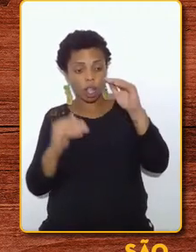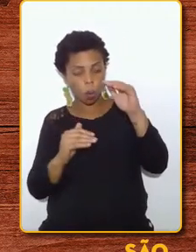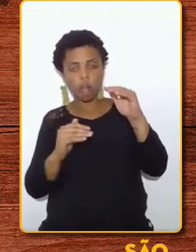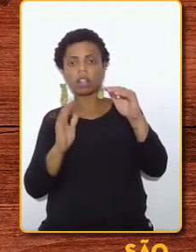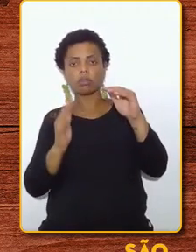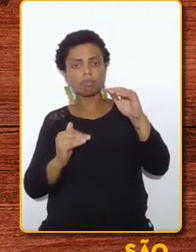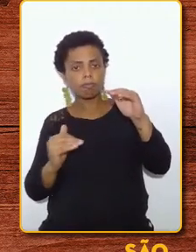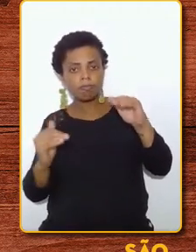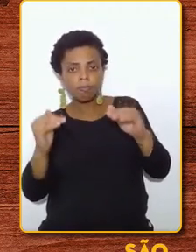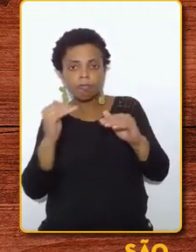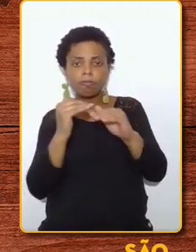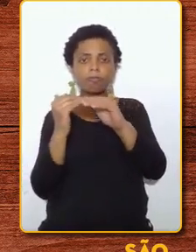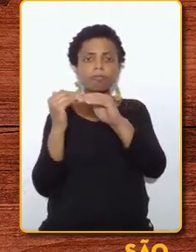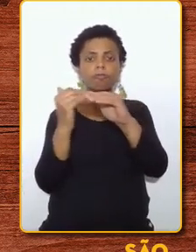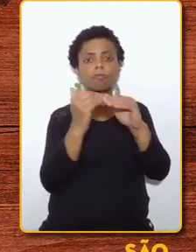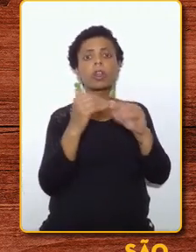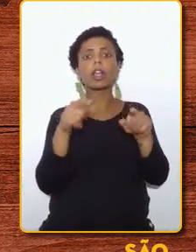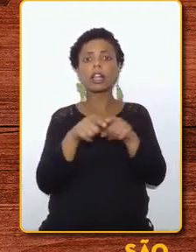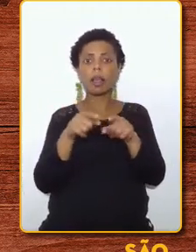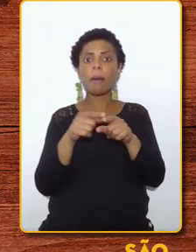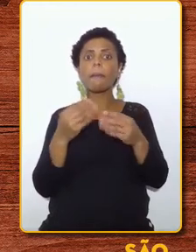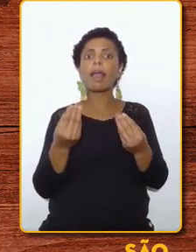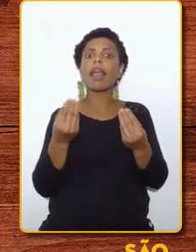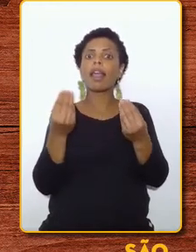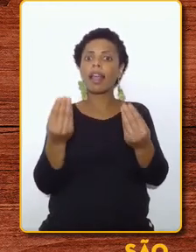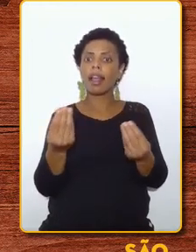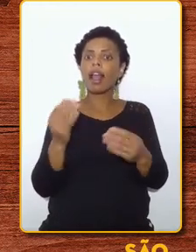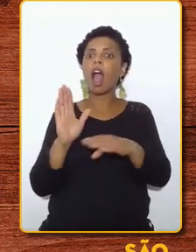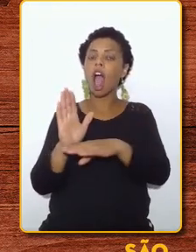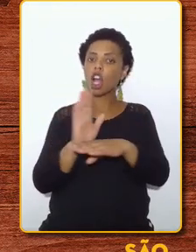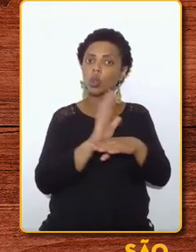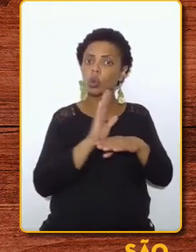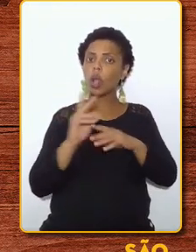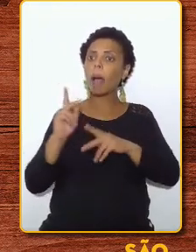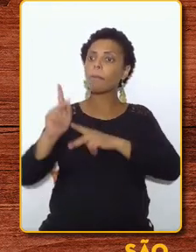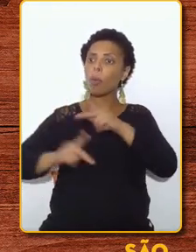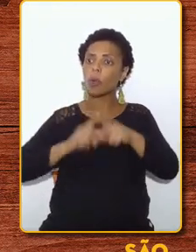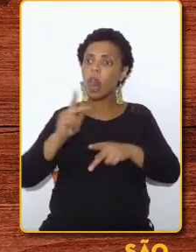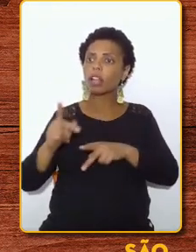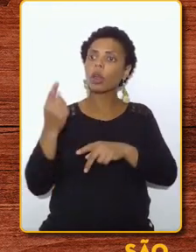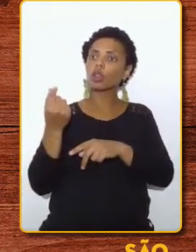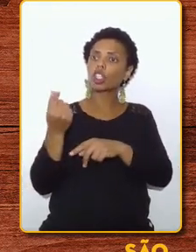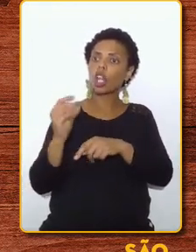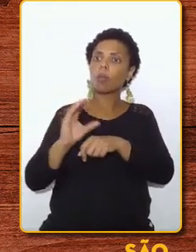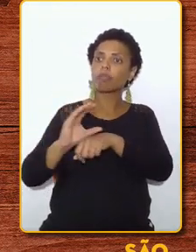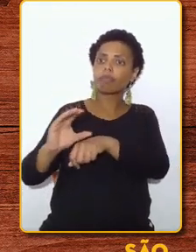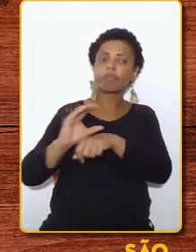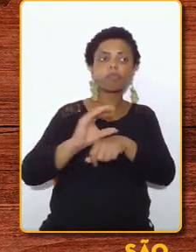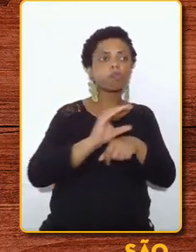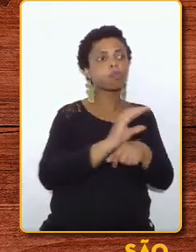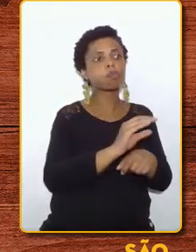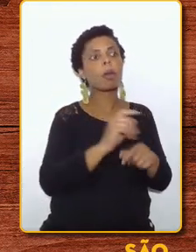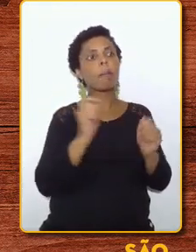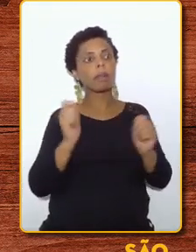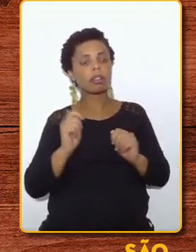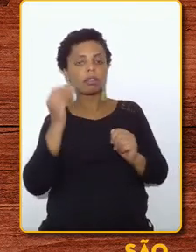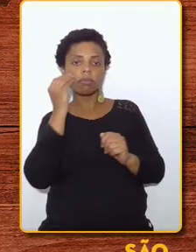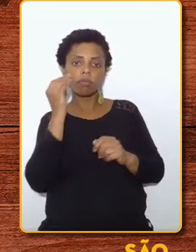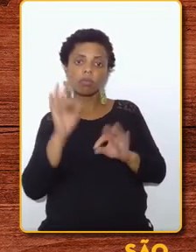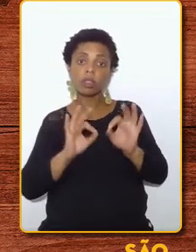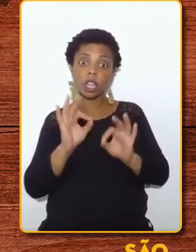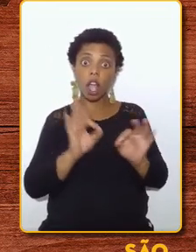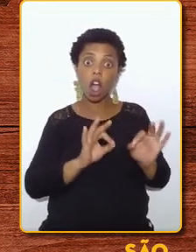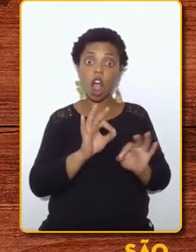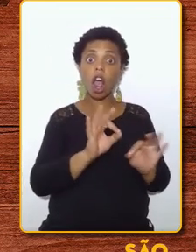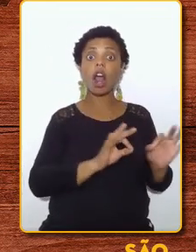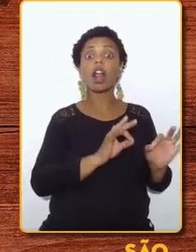setores populares, não só da agricultura familiar, mas da população, organizar o serviço público para chegar no povo, merenda